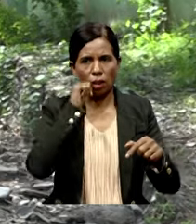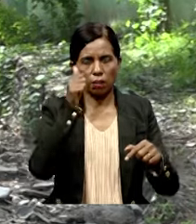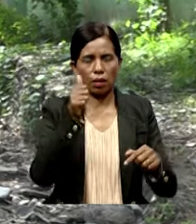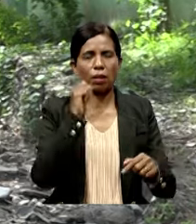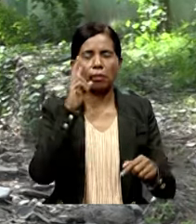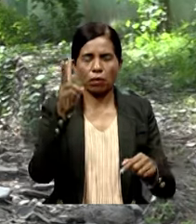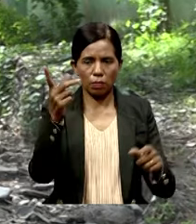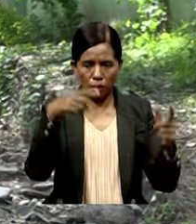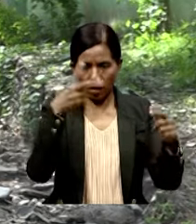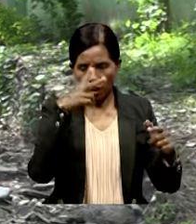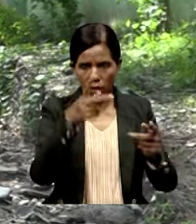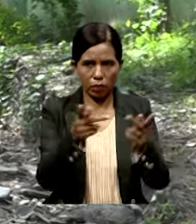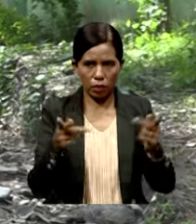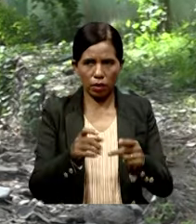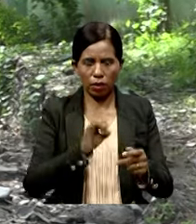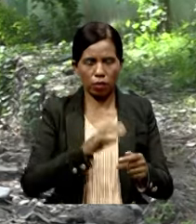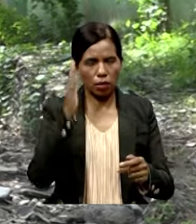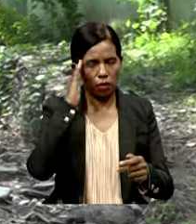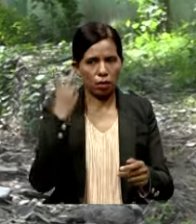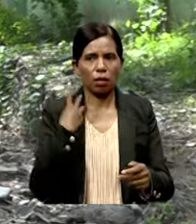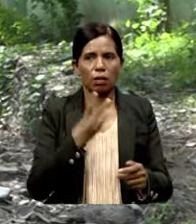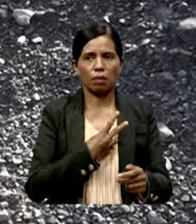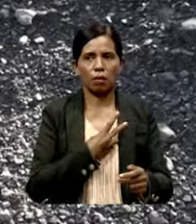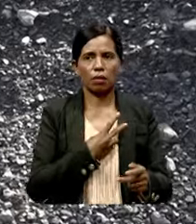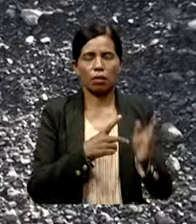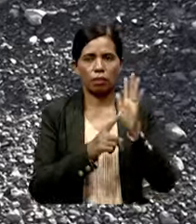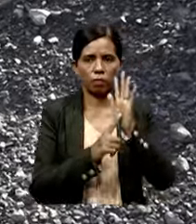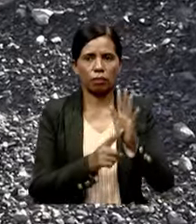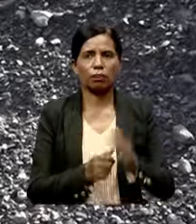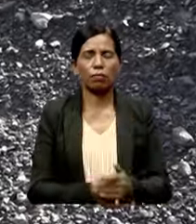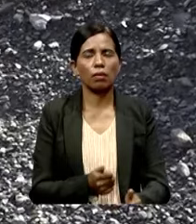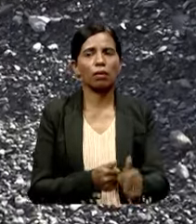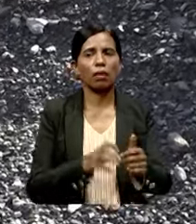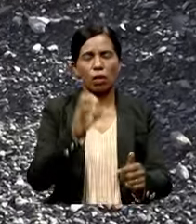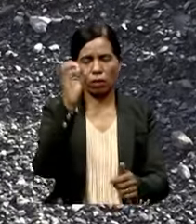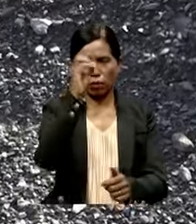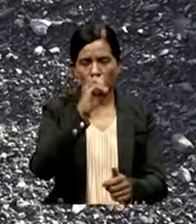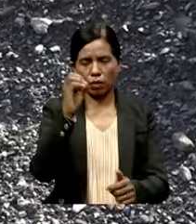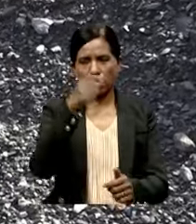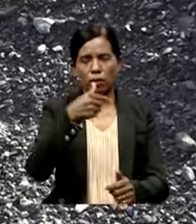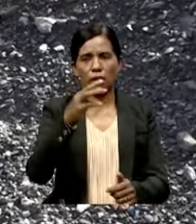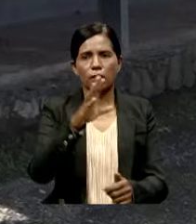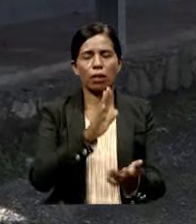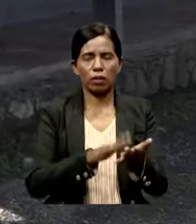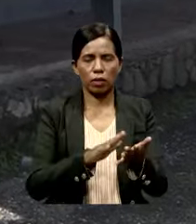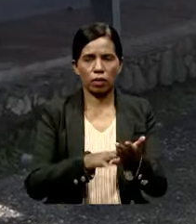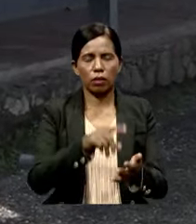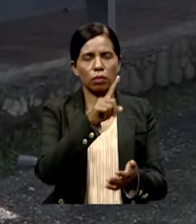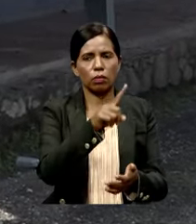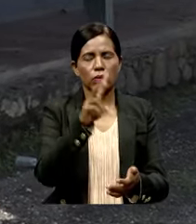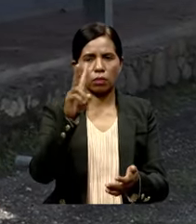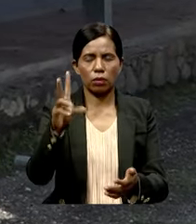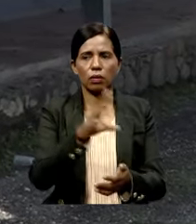maina, mai prahare ulkona. Hau ni indene maka mini azus tau kami. Tir observação GMN, Escola Filial 1-2 Kasna